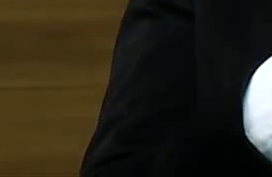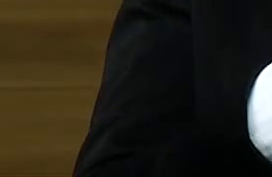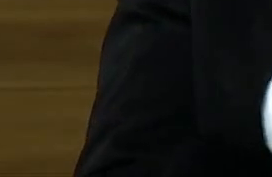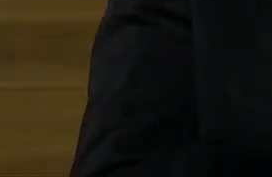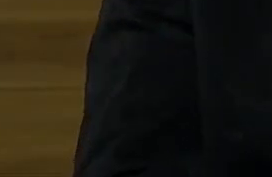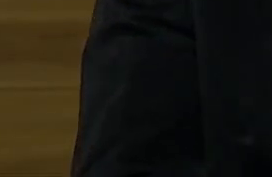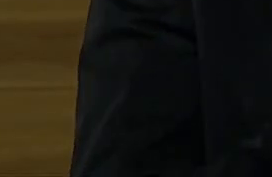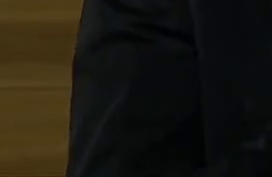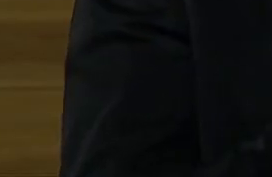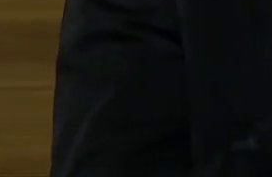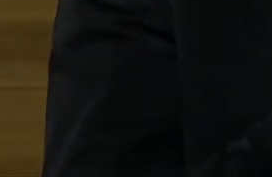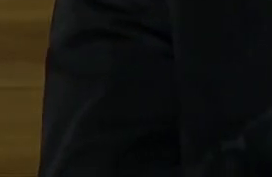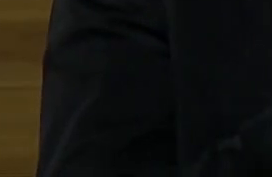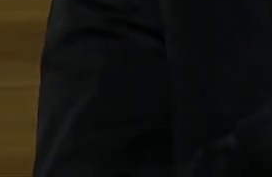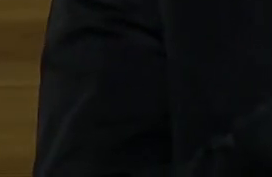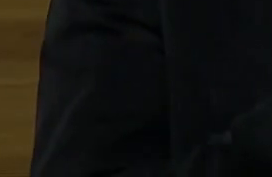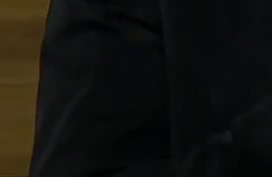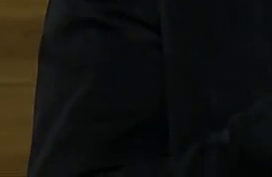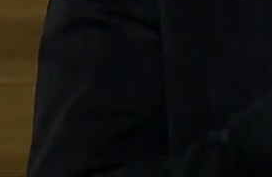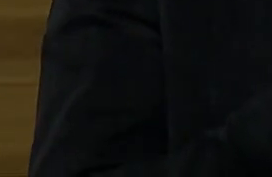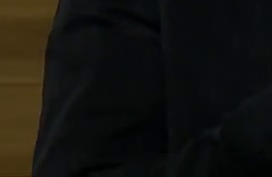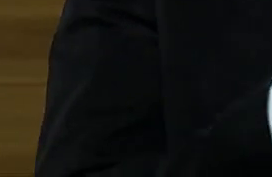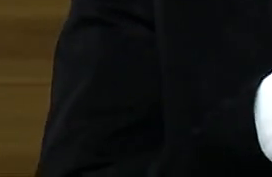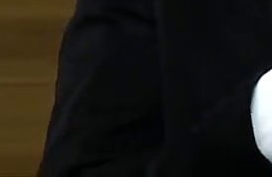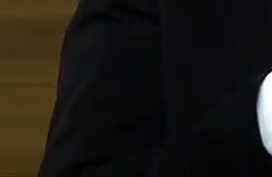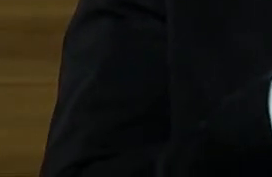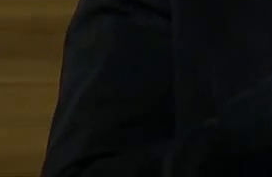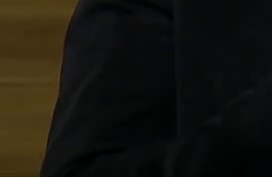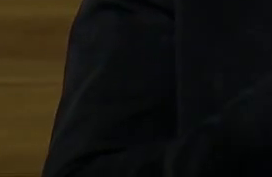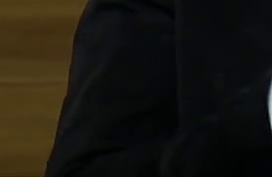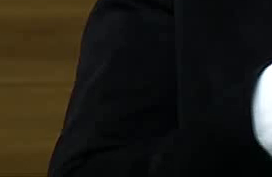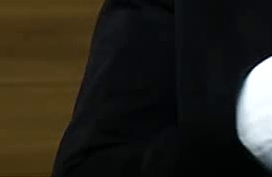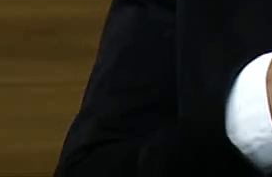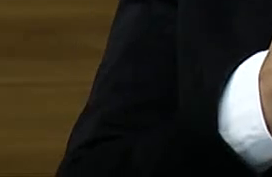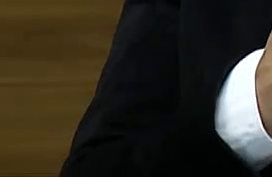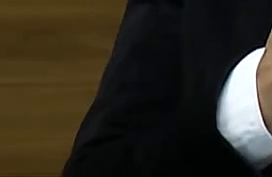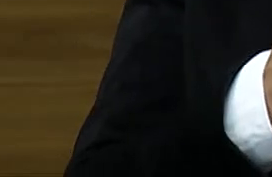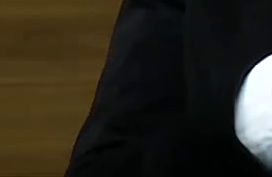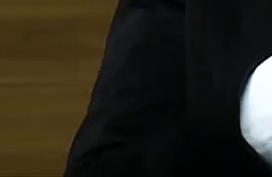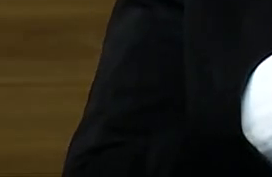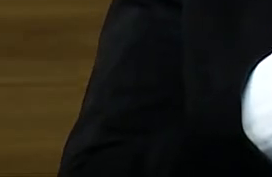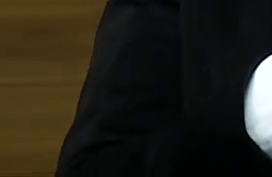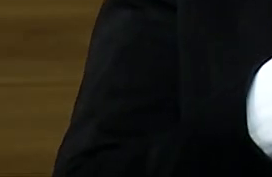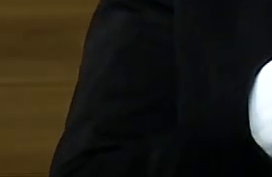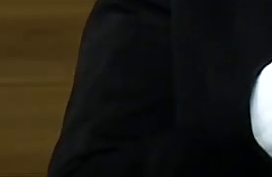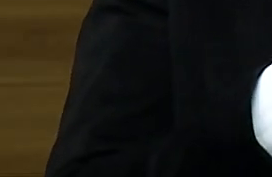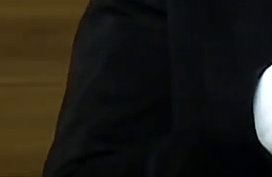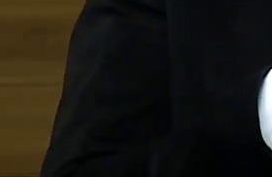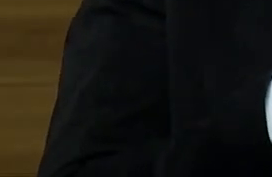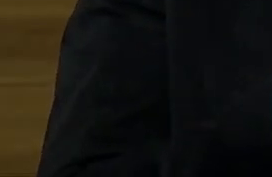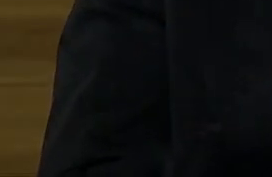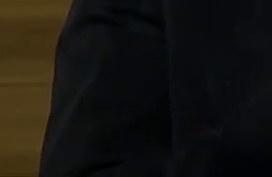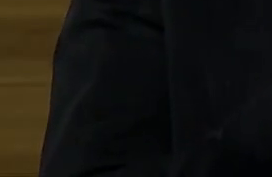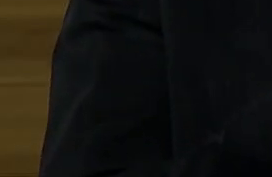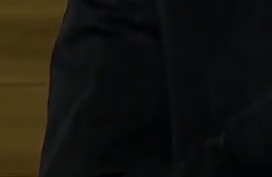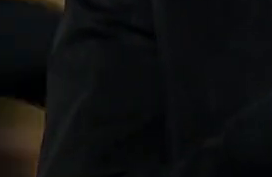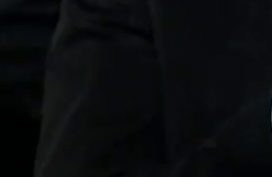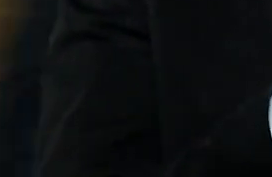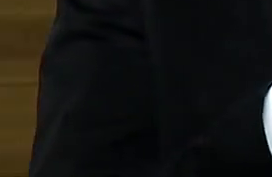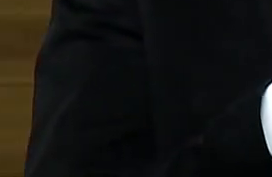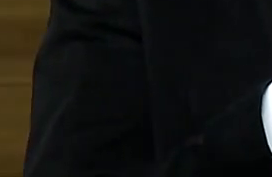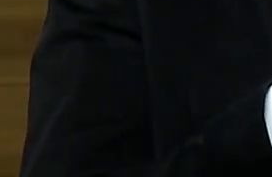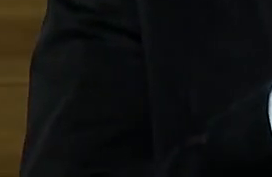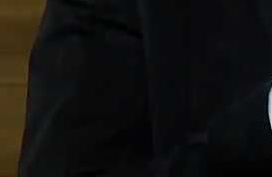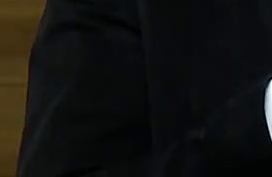vínculo aqui de amizade nessa casa eu quero que se Estenda também a após a essa eleição e uma coisa importante que a gente